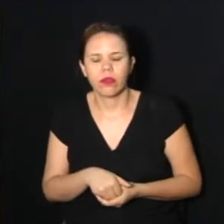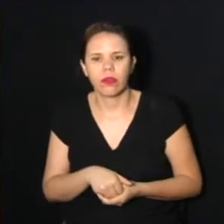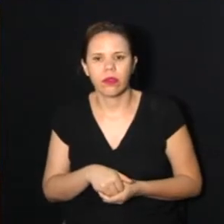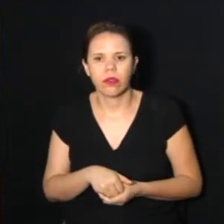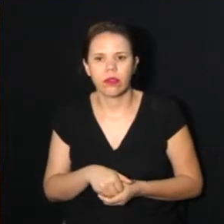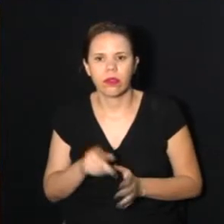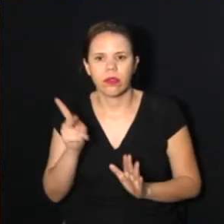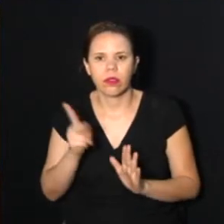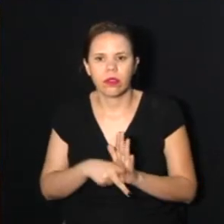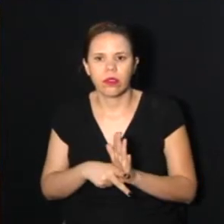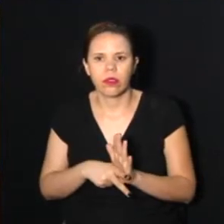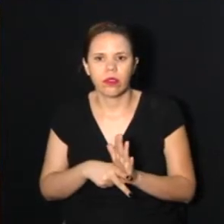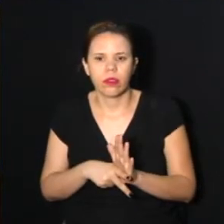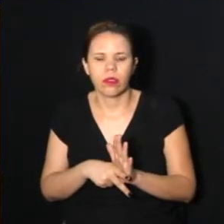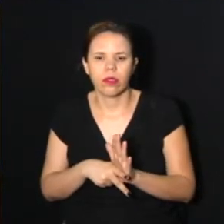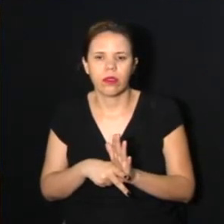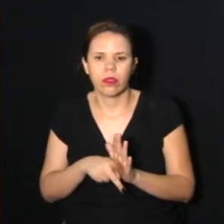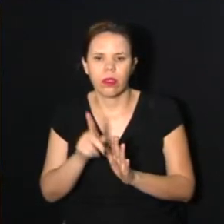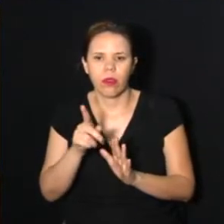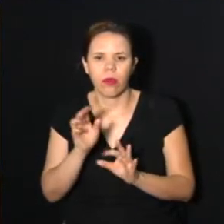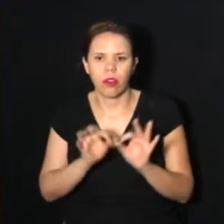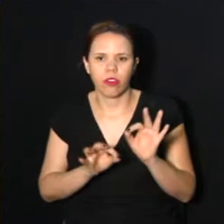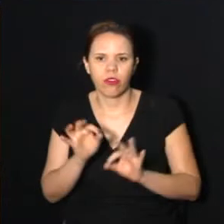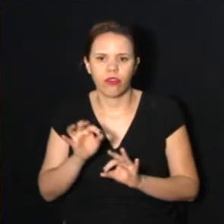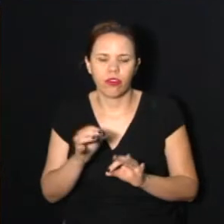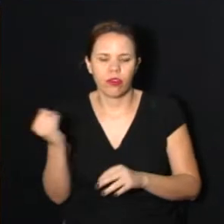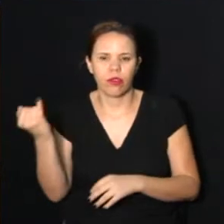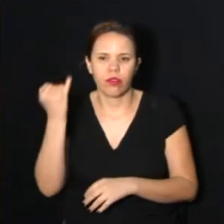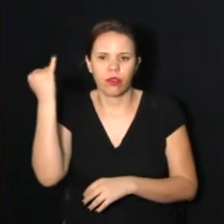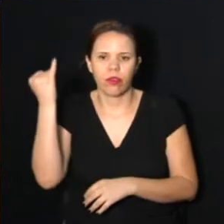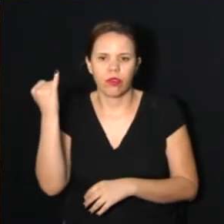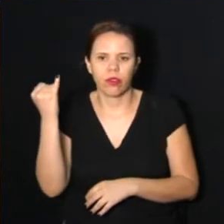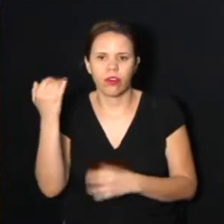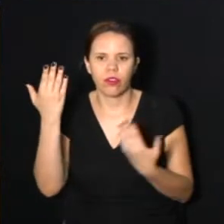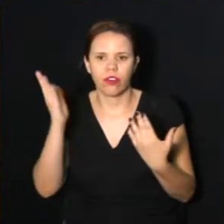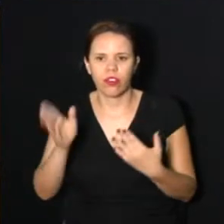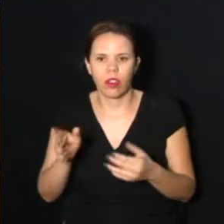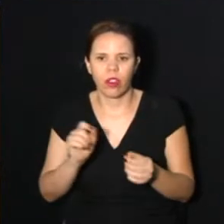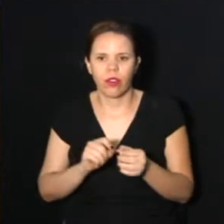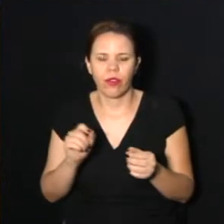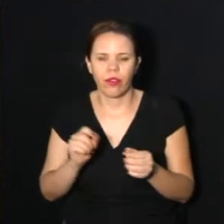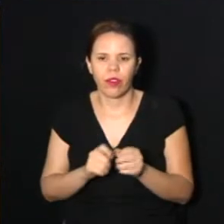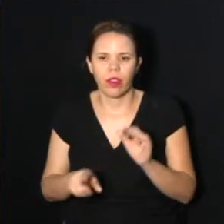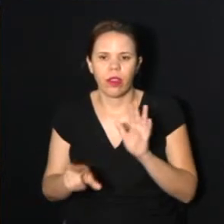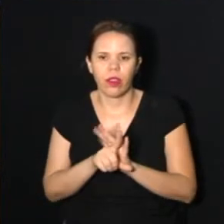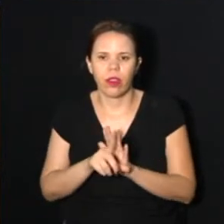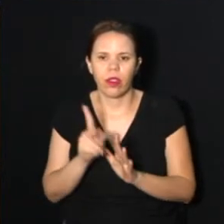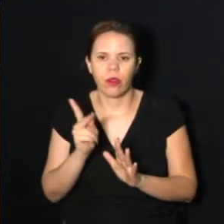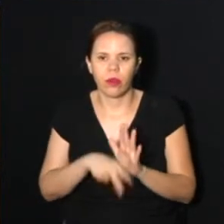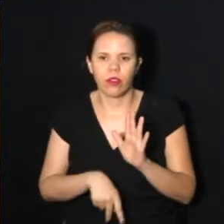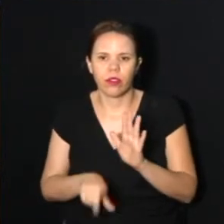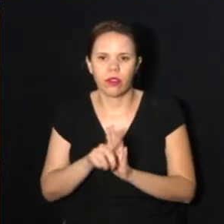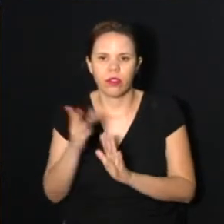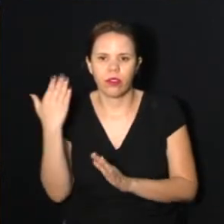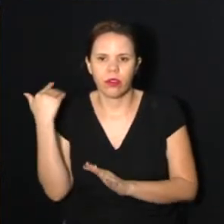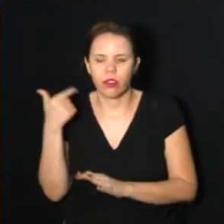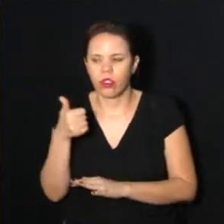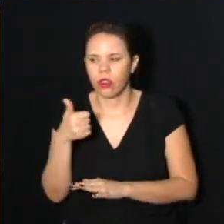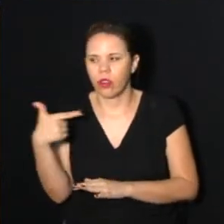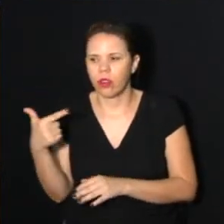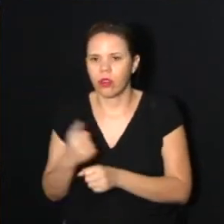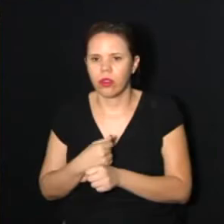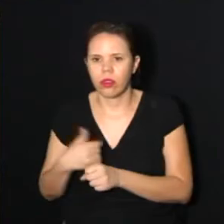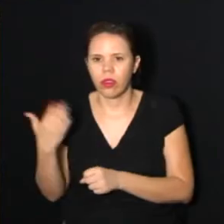esse projeto é hiper, hiper importante. Esse vereador já fez uma lei, um projeto de lei, já 12 anos